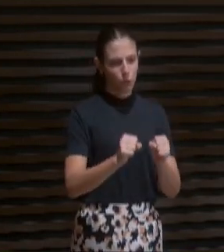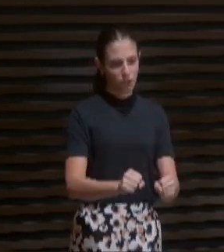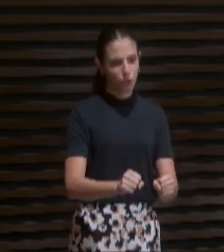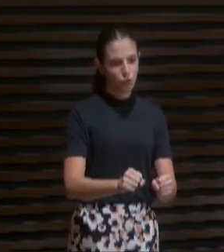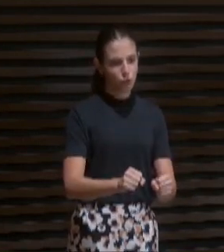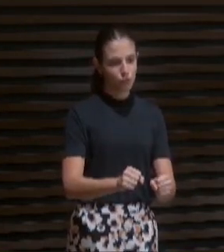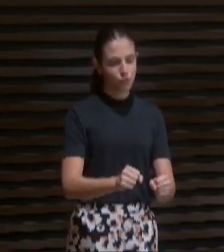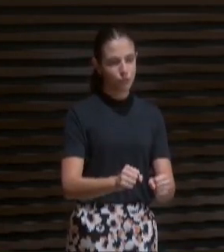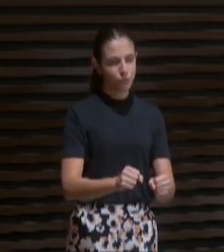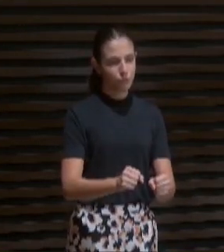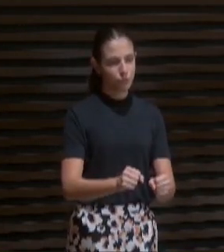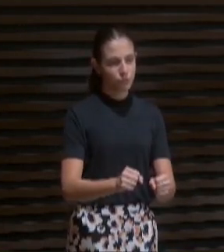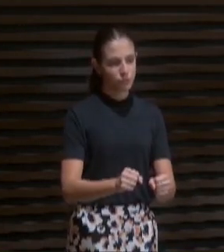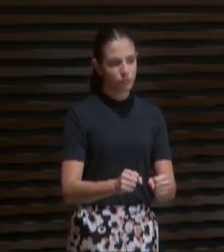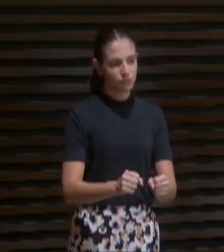trazido